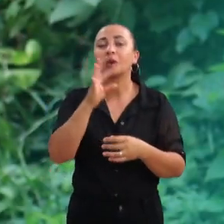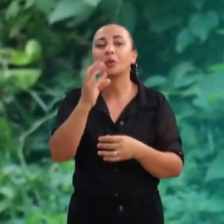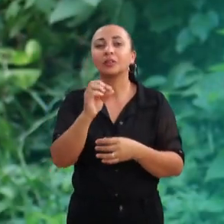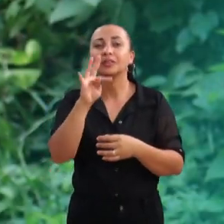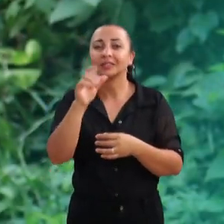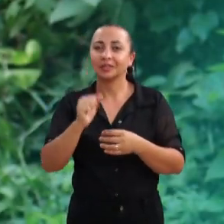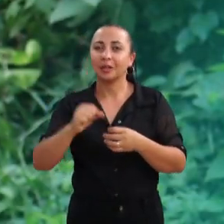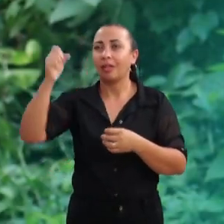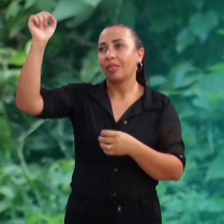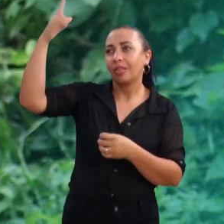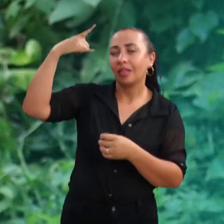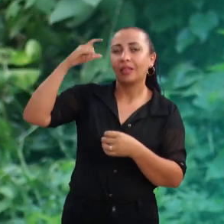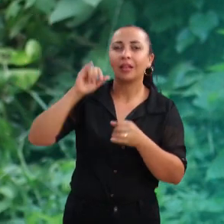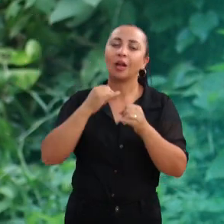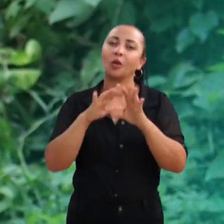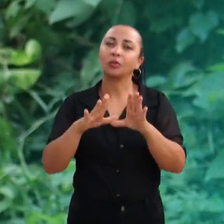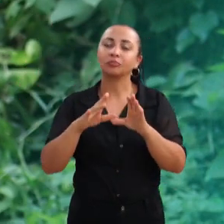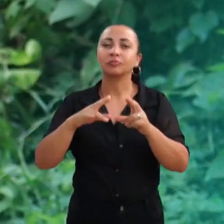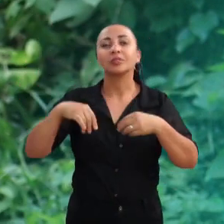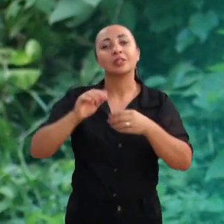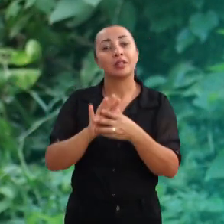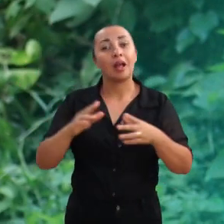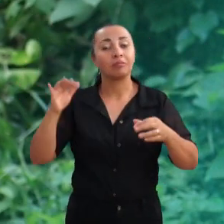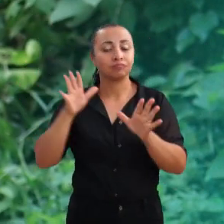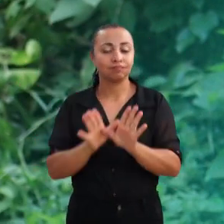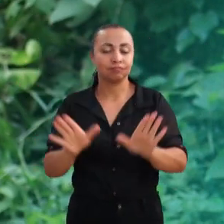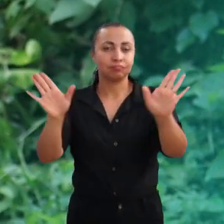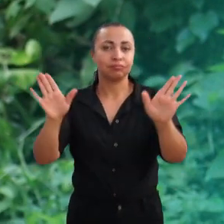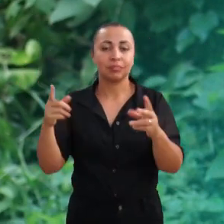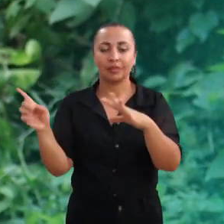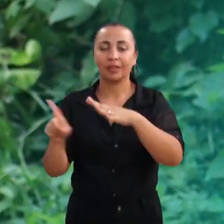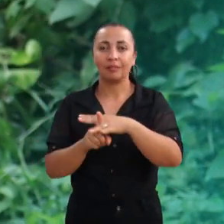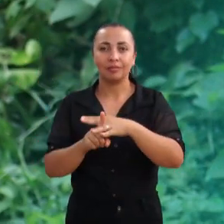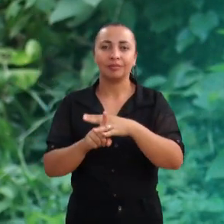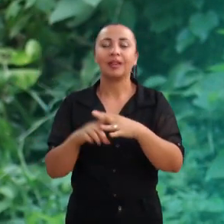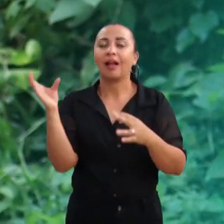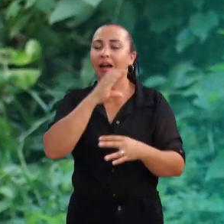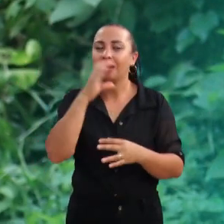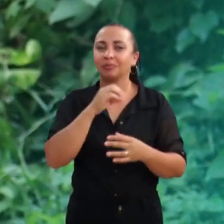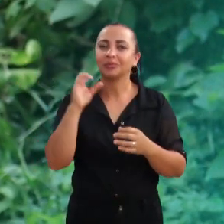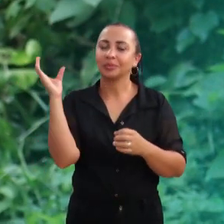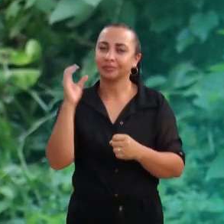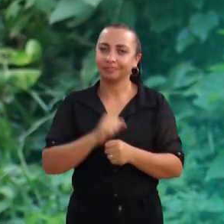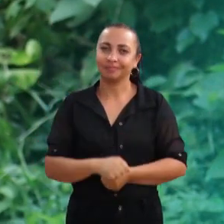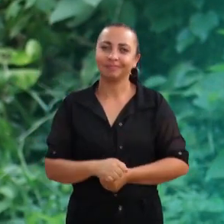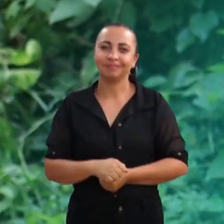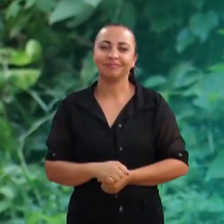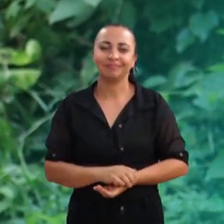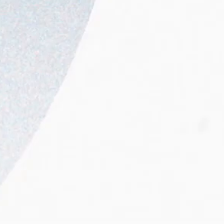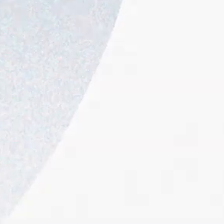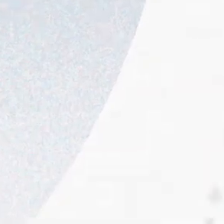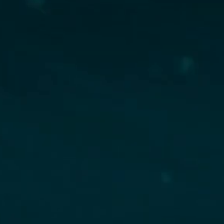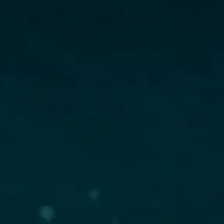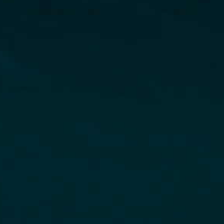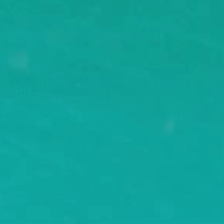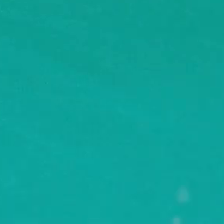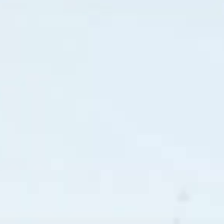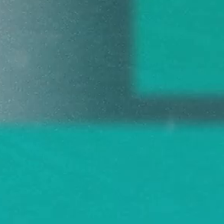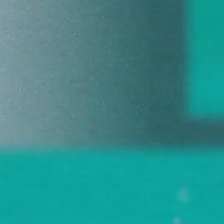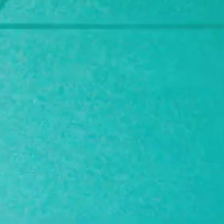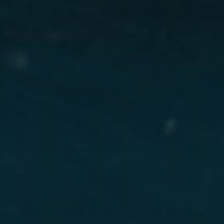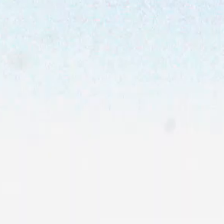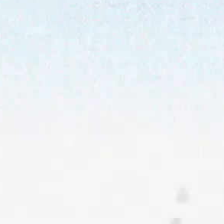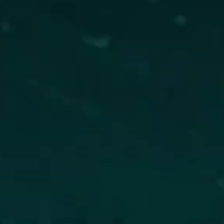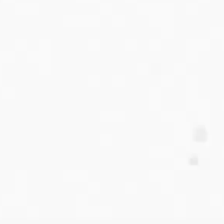tão popular como a jaca tem ajudado a potencializar detergentes para o uso doméstico. O intervalo é rápido, não saia daí.